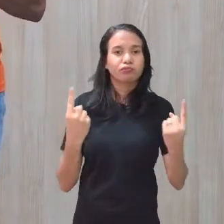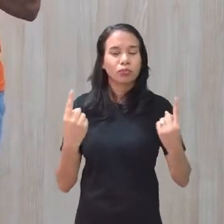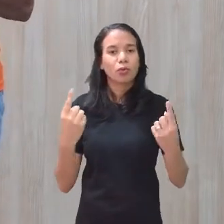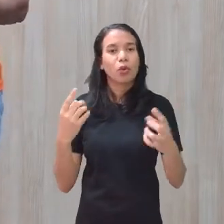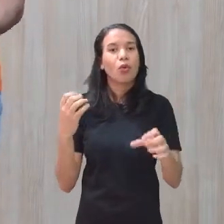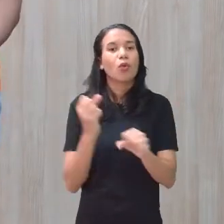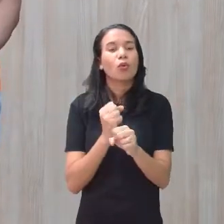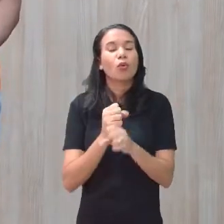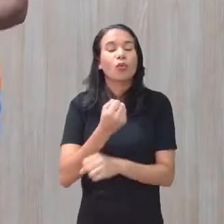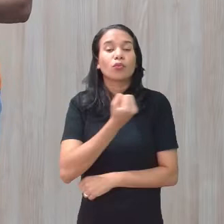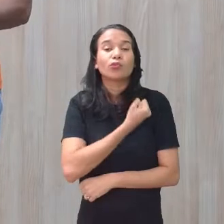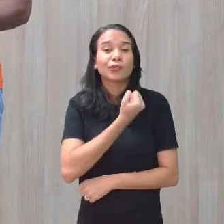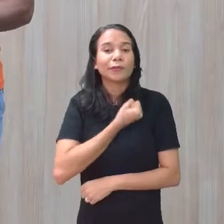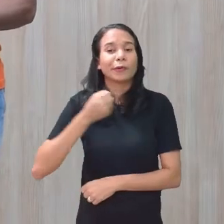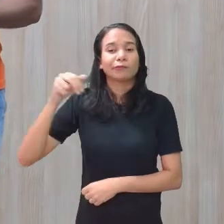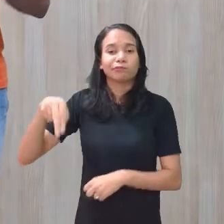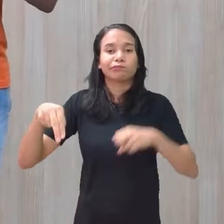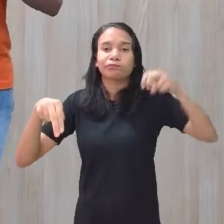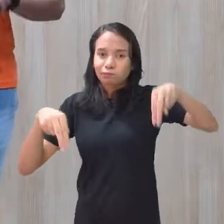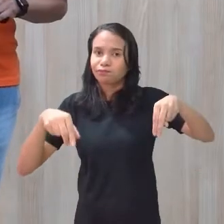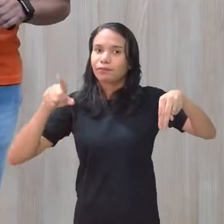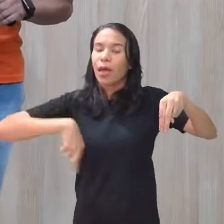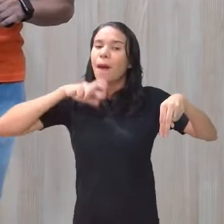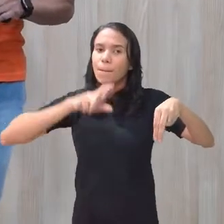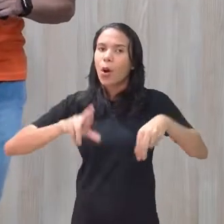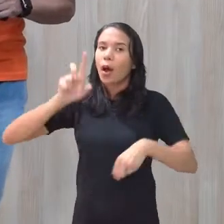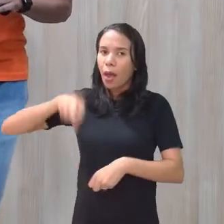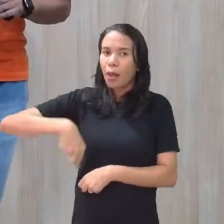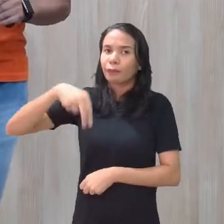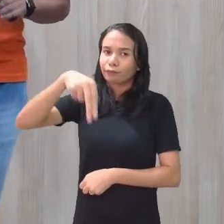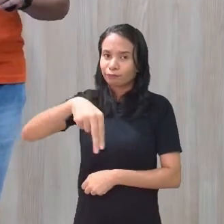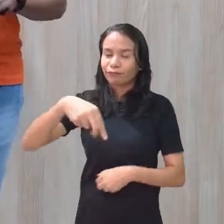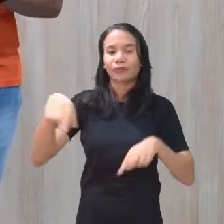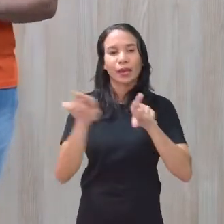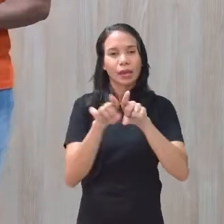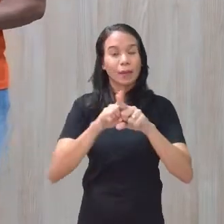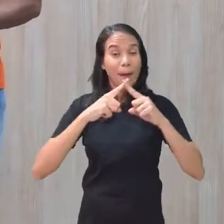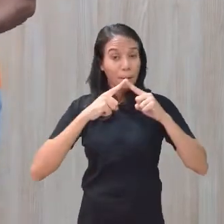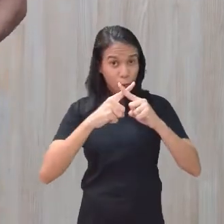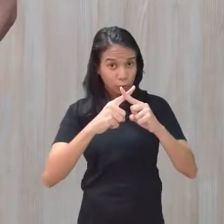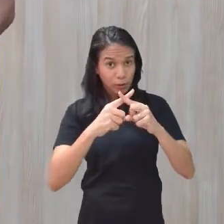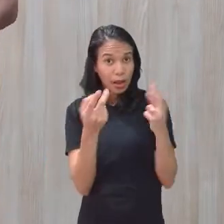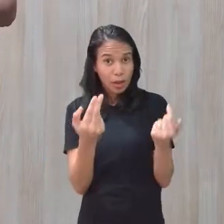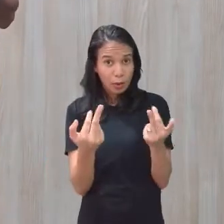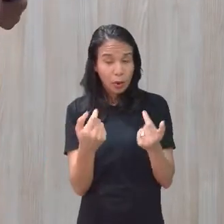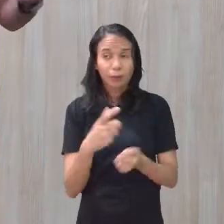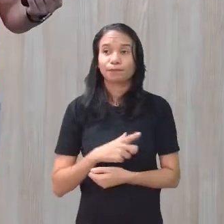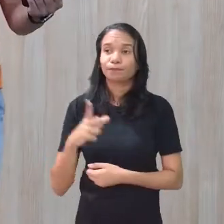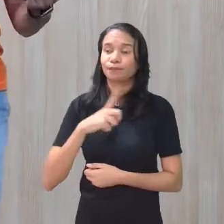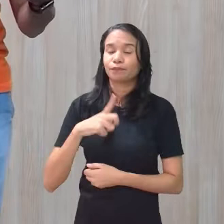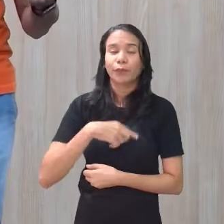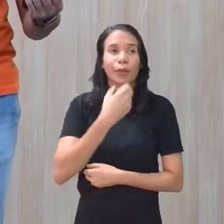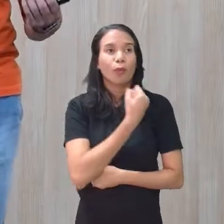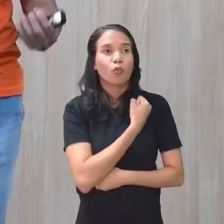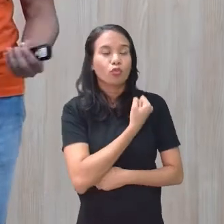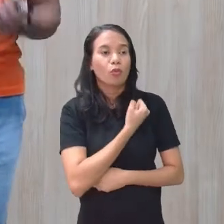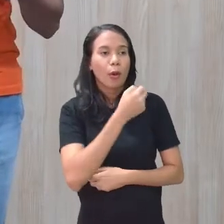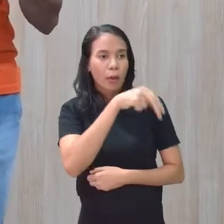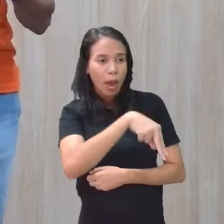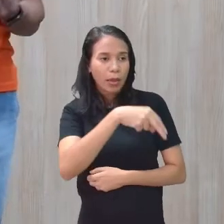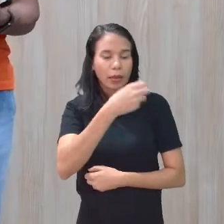resposta sempre vai dar um número natural. Na multiplicação também acontece a mesma coisa. Se eu pego 2 números naturais